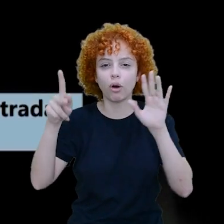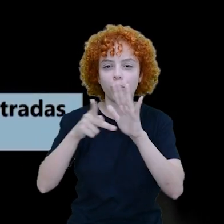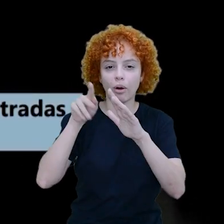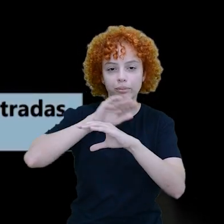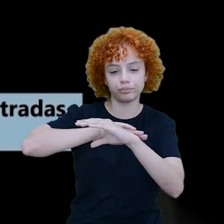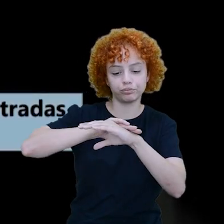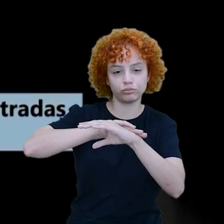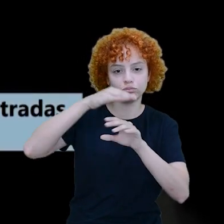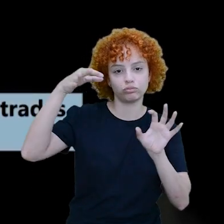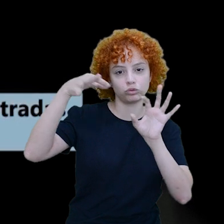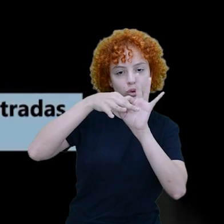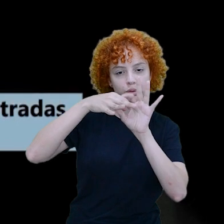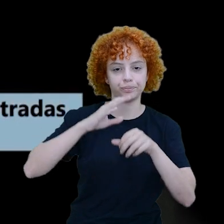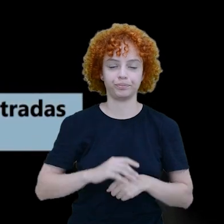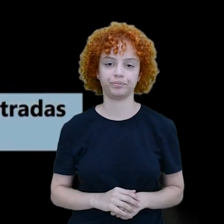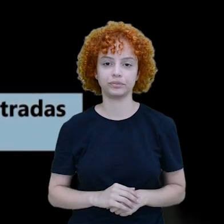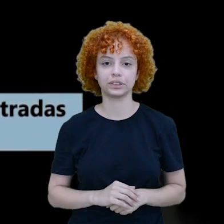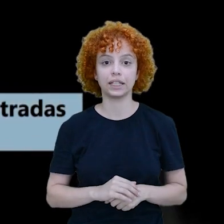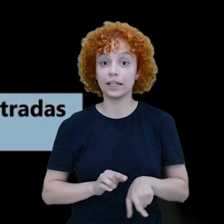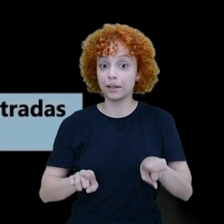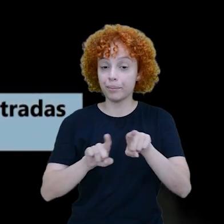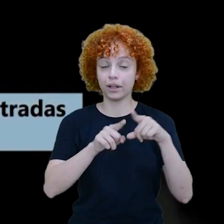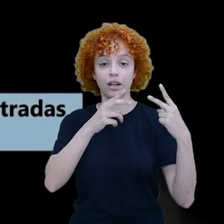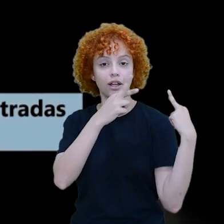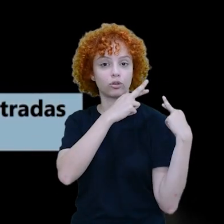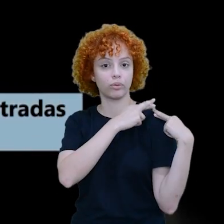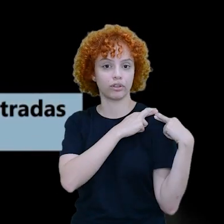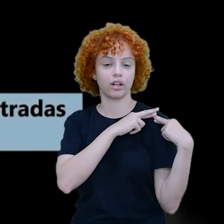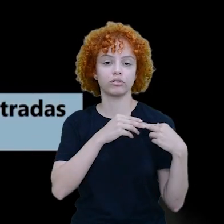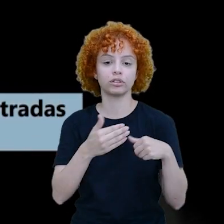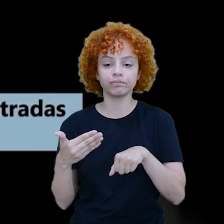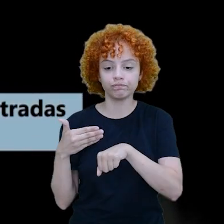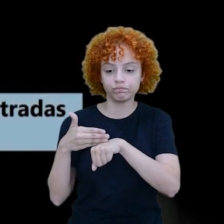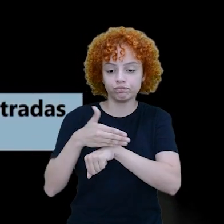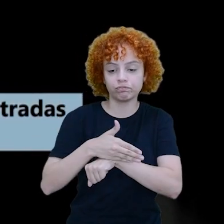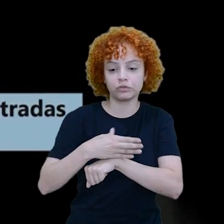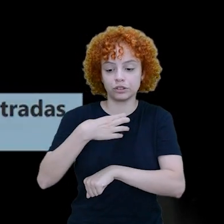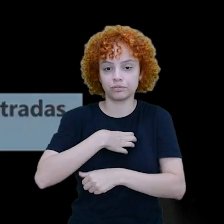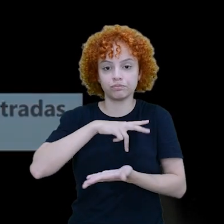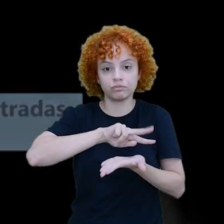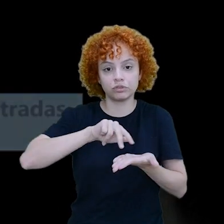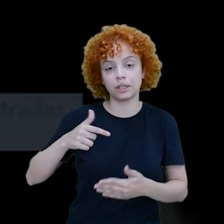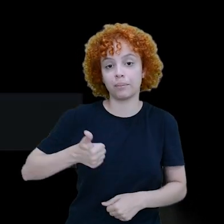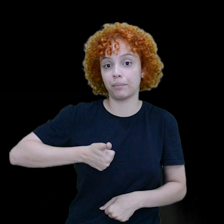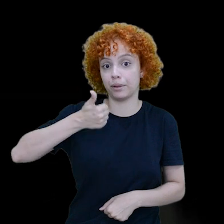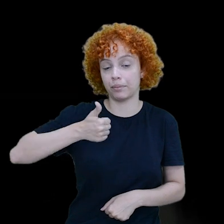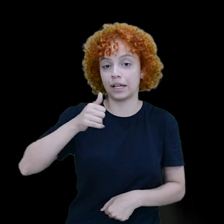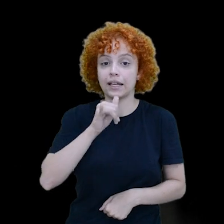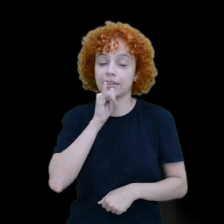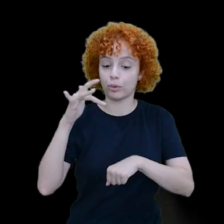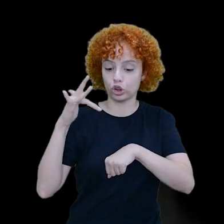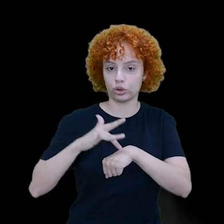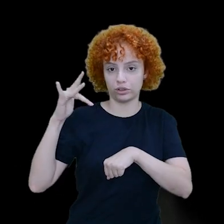vêm do córtex occipital. Mas ele também é responsável pelas entradas somatossensitivas primárias, como por